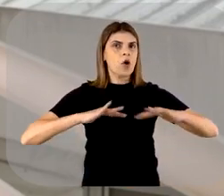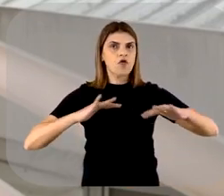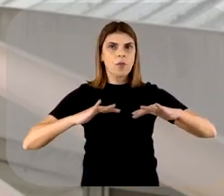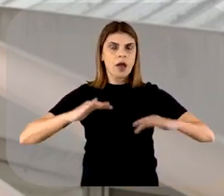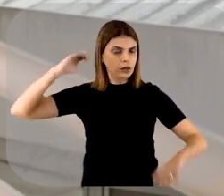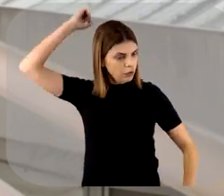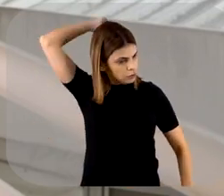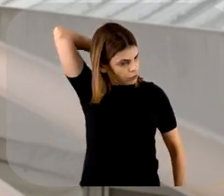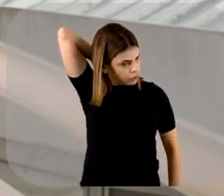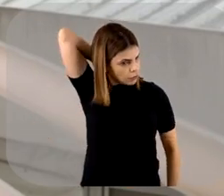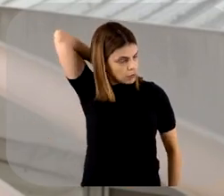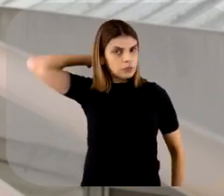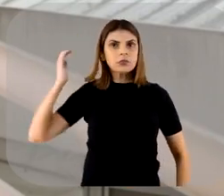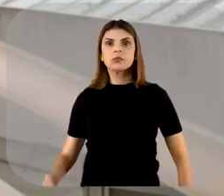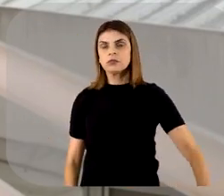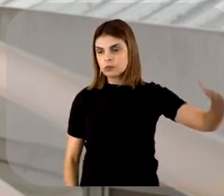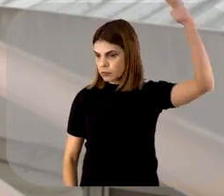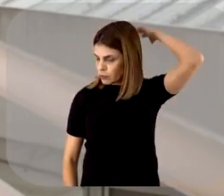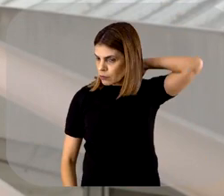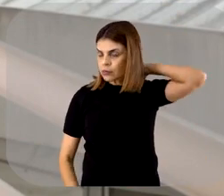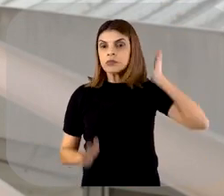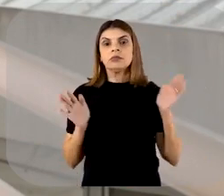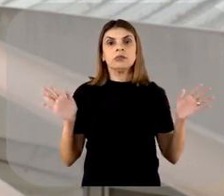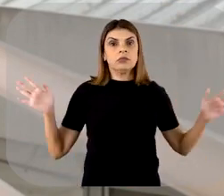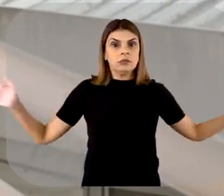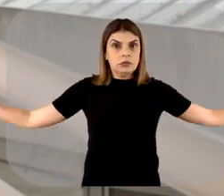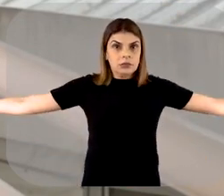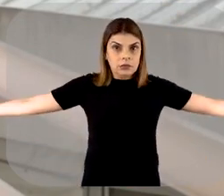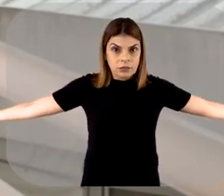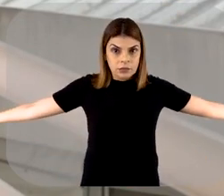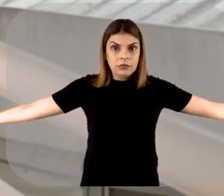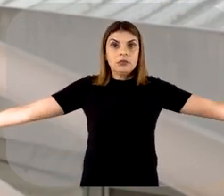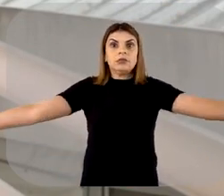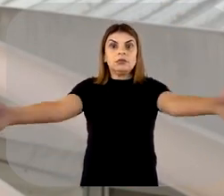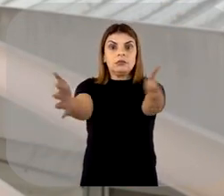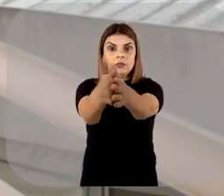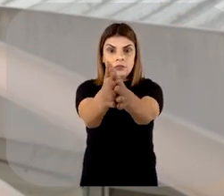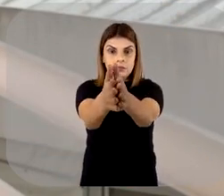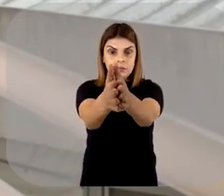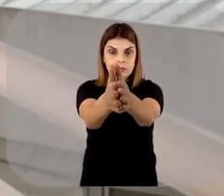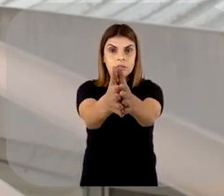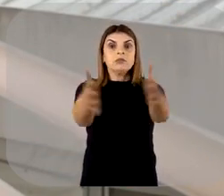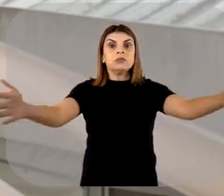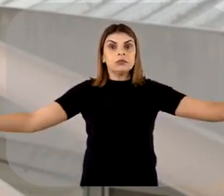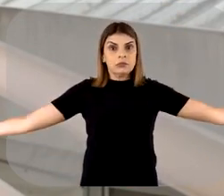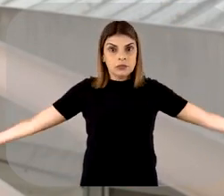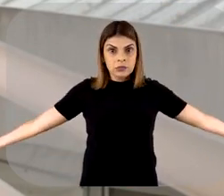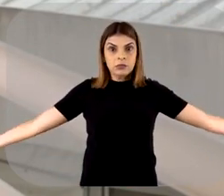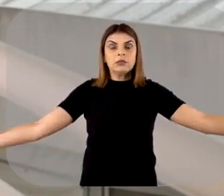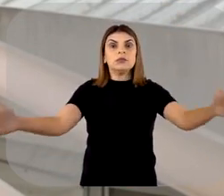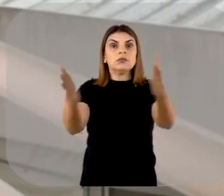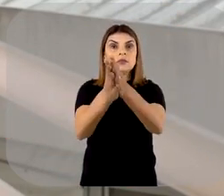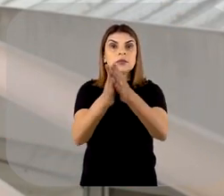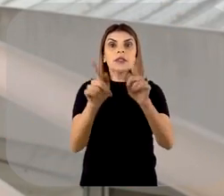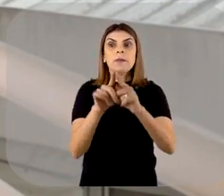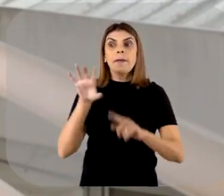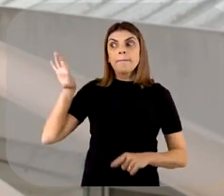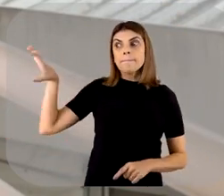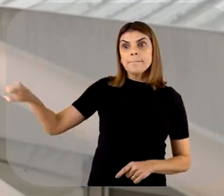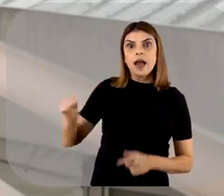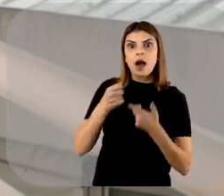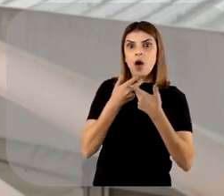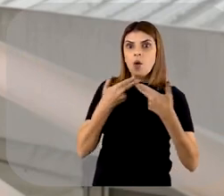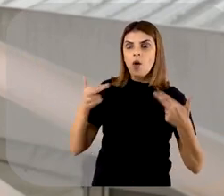movimento, né? Ajudando ele a abrir o braço. E nessa abertura eu posso pedir que ele pegue alguma coisa